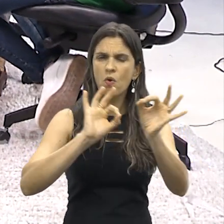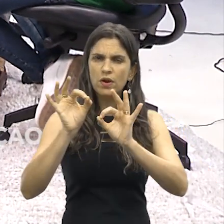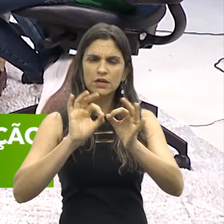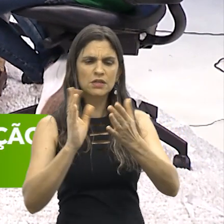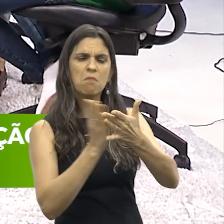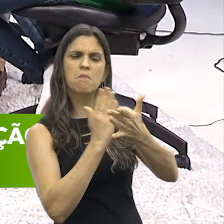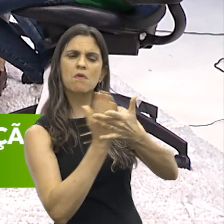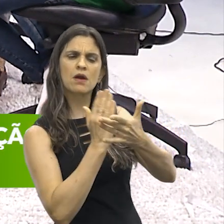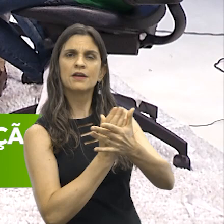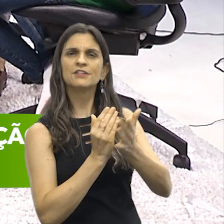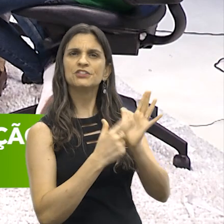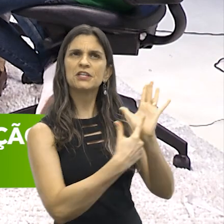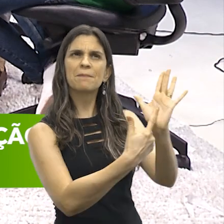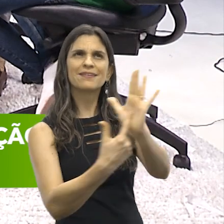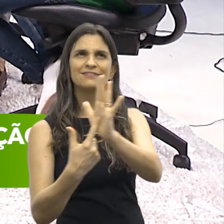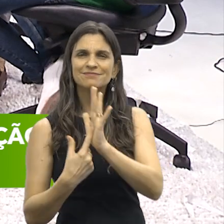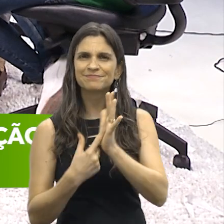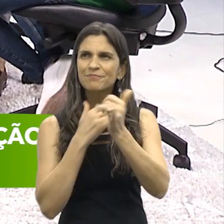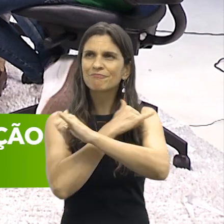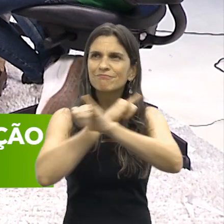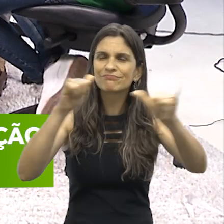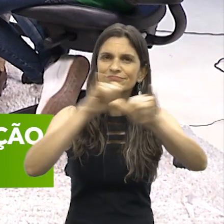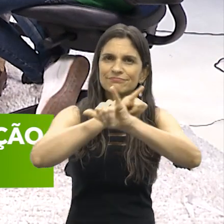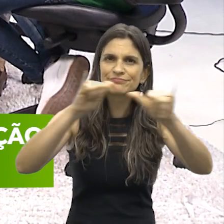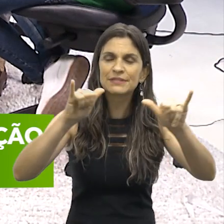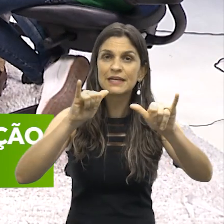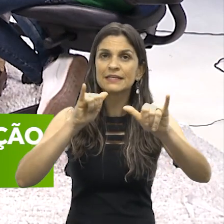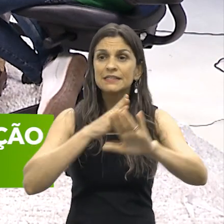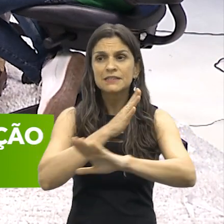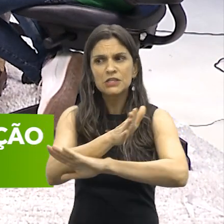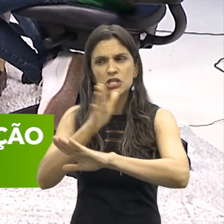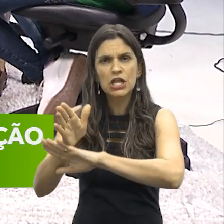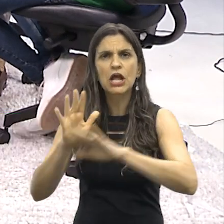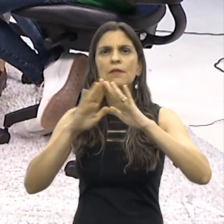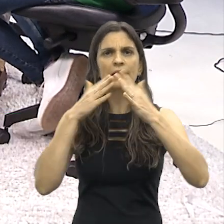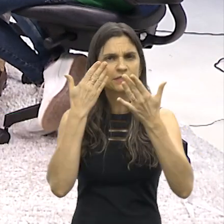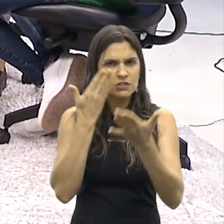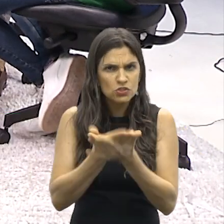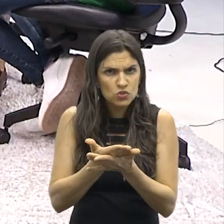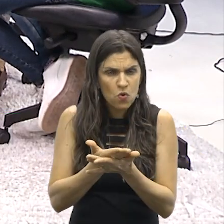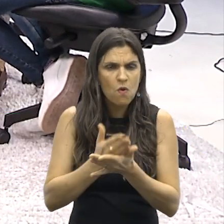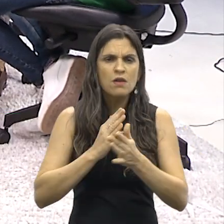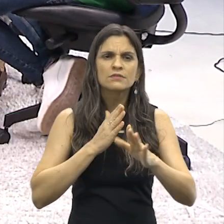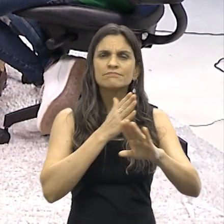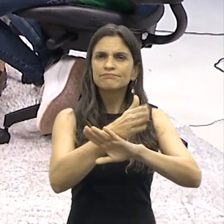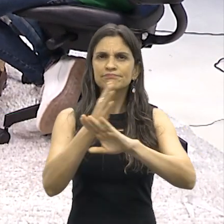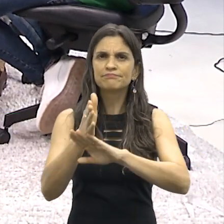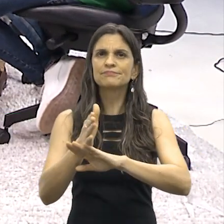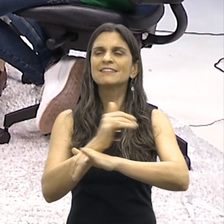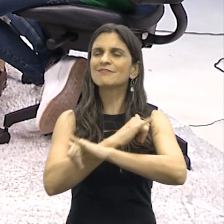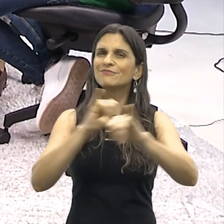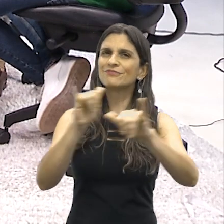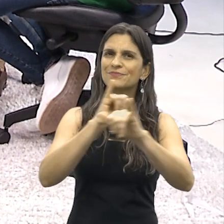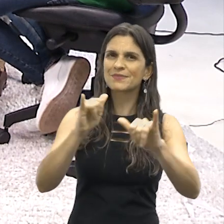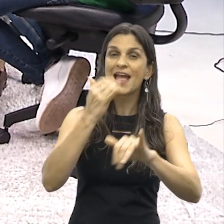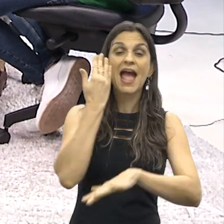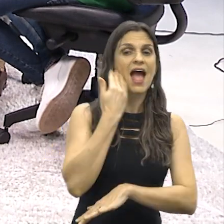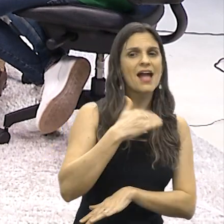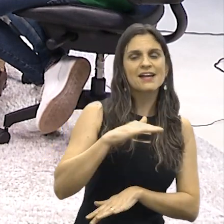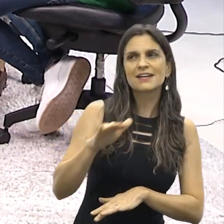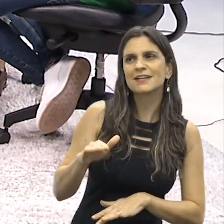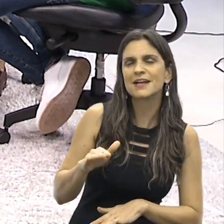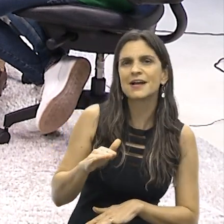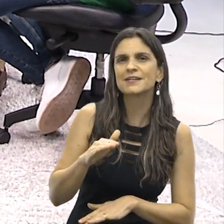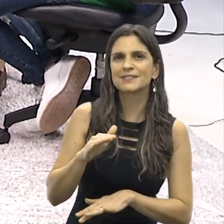educacional, estamos indo na escola. Muito importante, é super legal quando a gente recebe um retorno em que a criança chegou em casa e ela está cobrando o